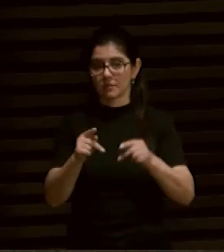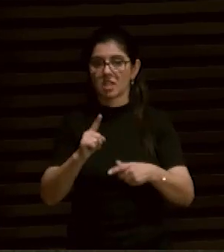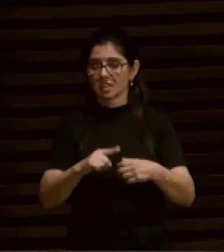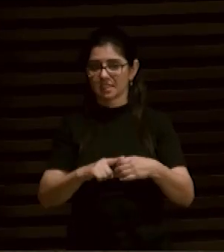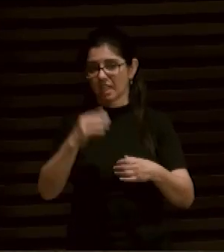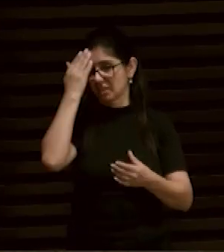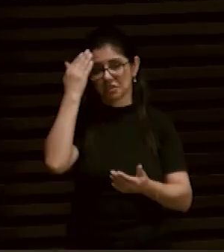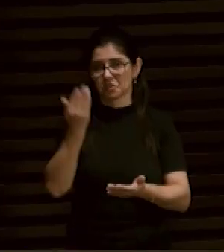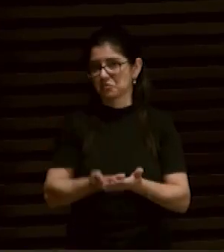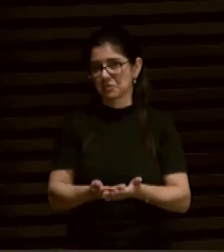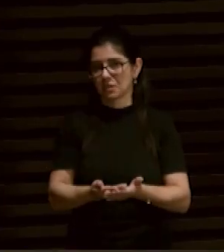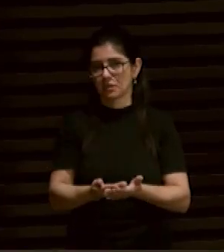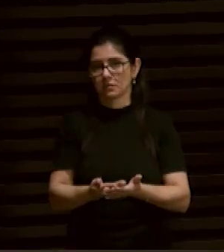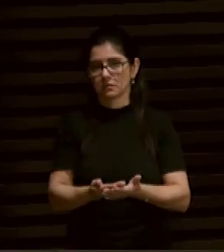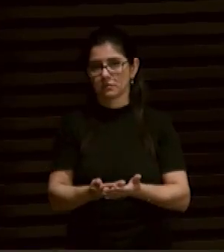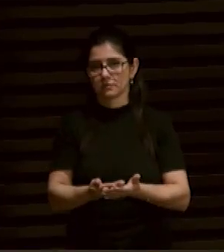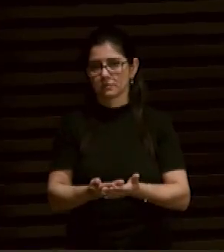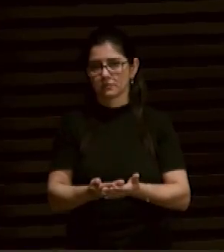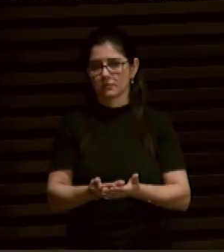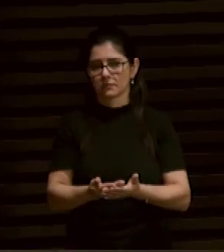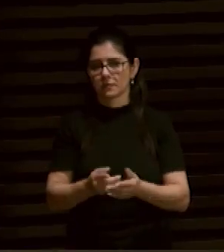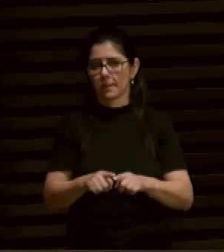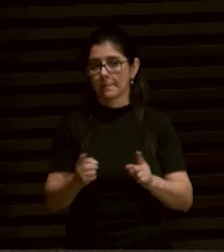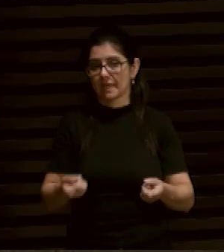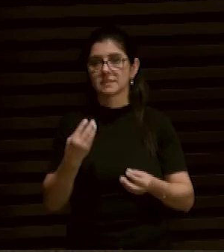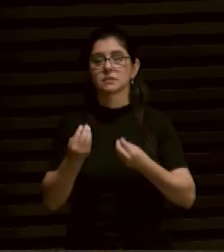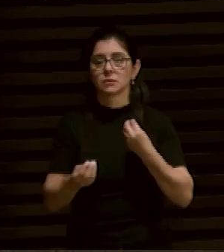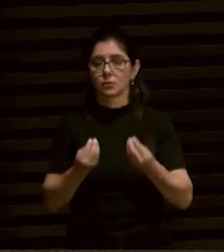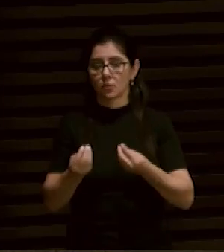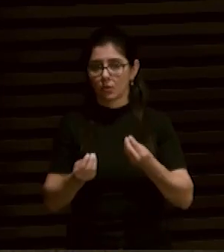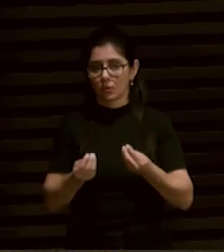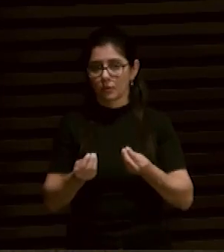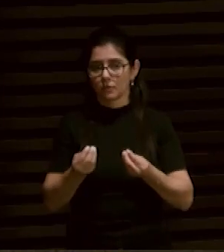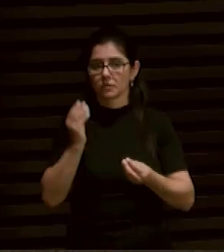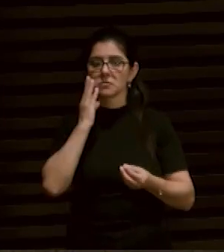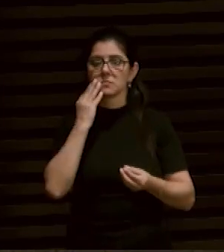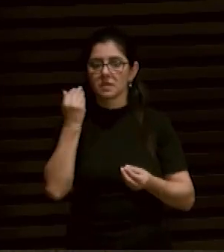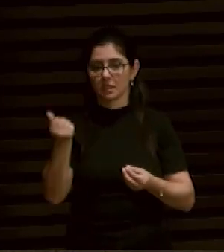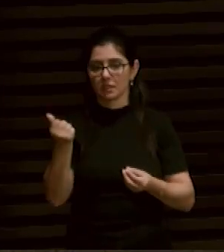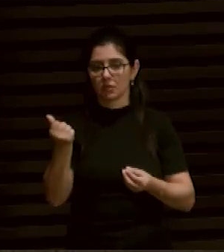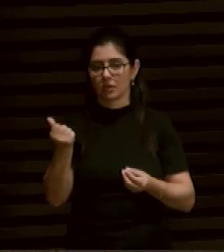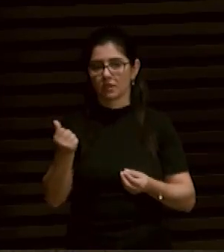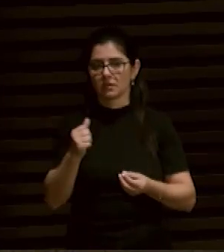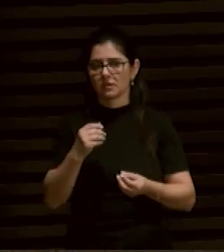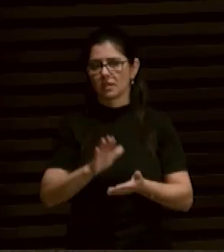irmãos, a pergunta que eu faço é, como que o melhor intérprete de toda a Bíblia, ele entendeu esse